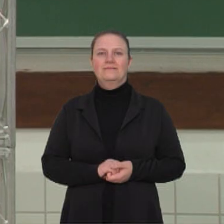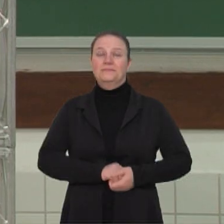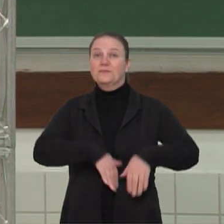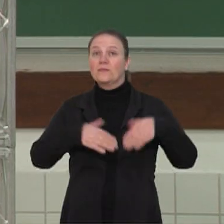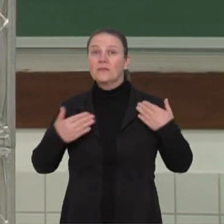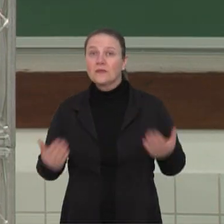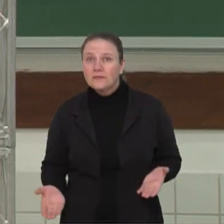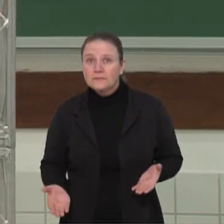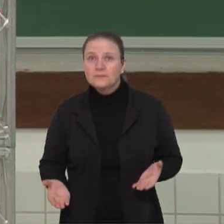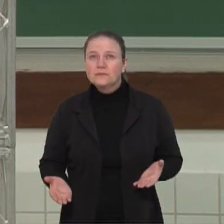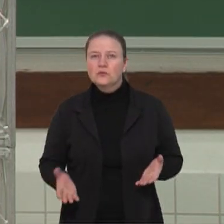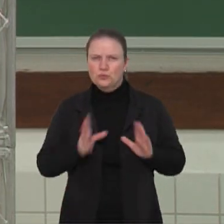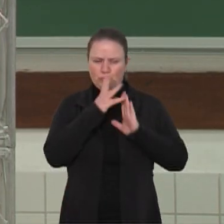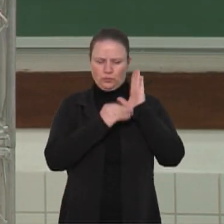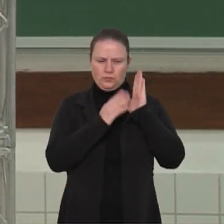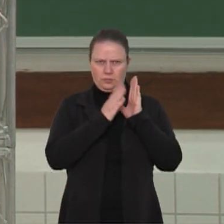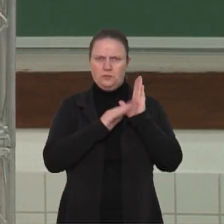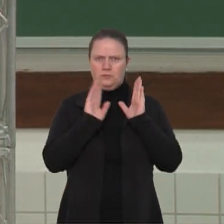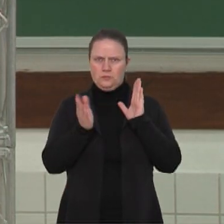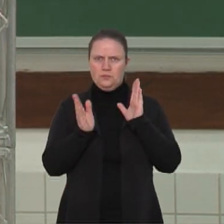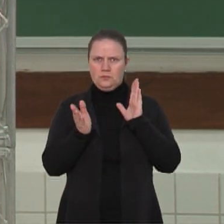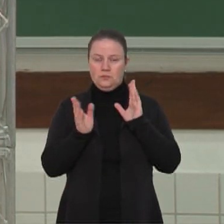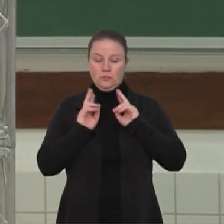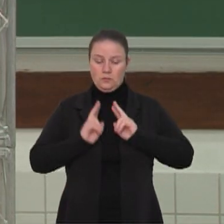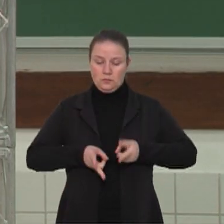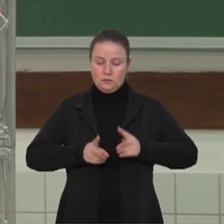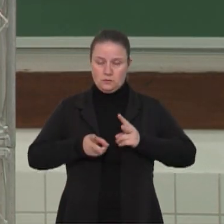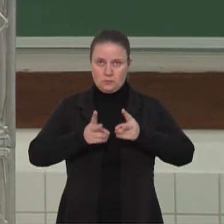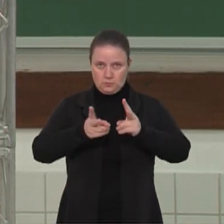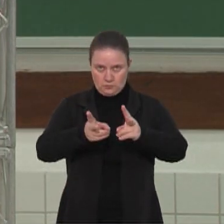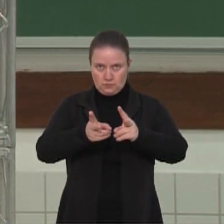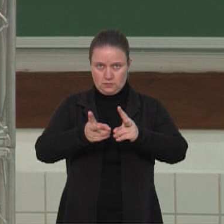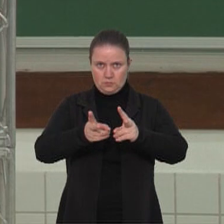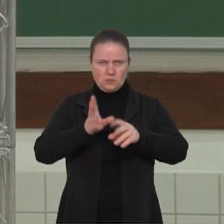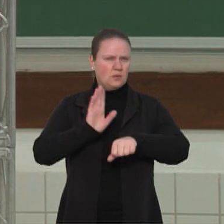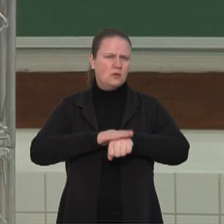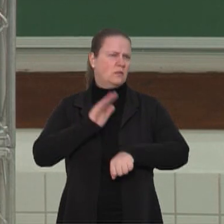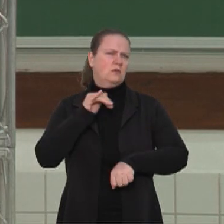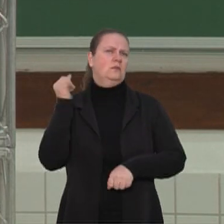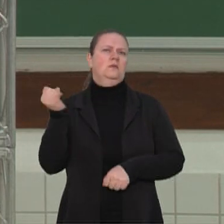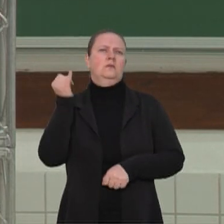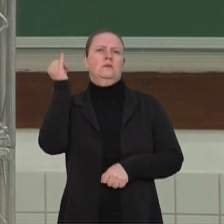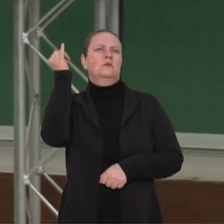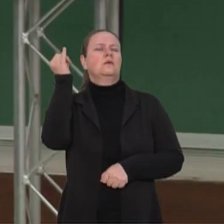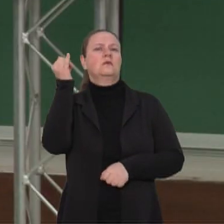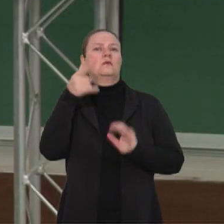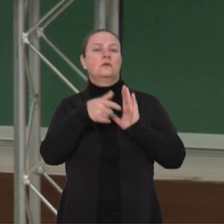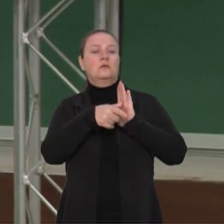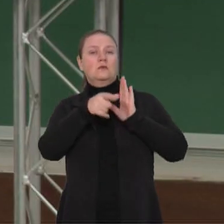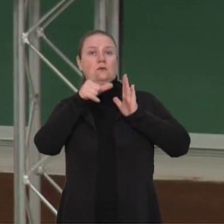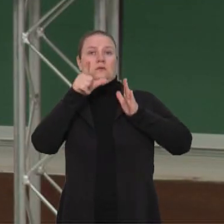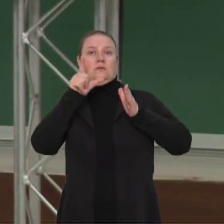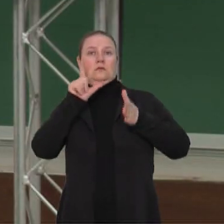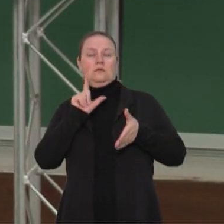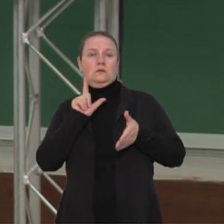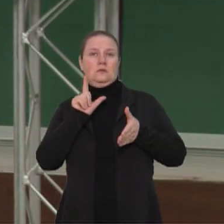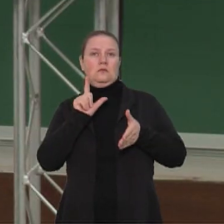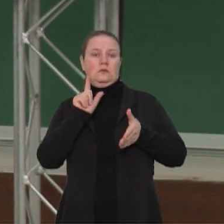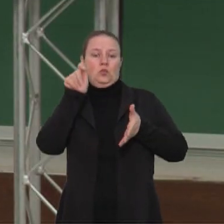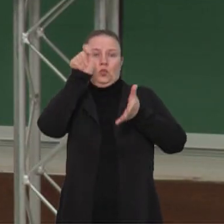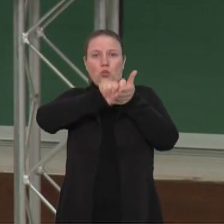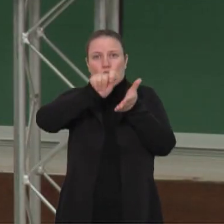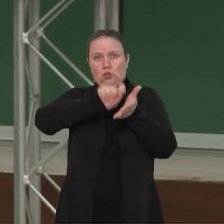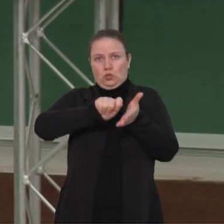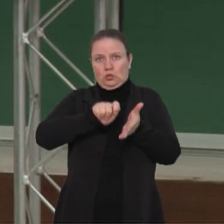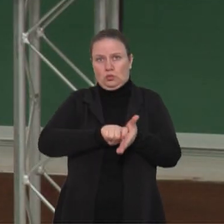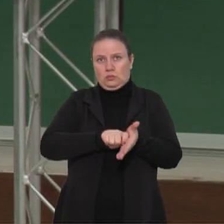E aí, pessoal, copiaram? Vamos continuar então? O que mais é importante antes da gente fazer a produção